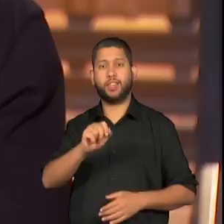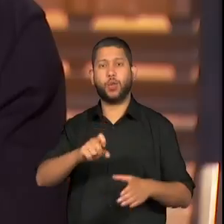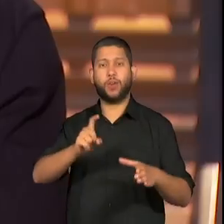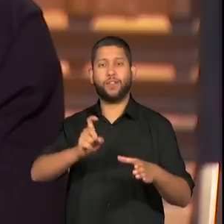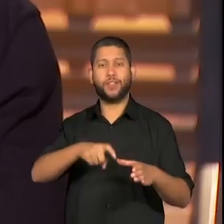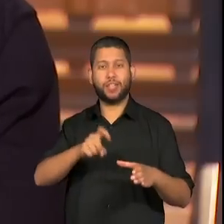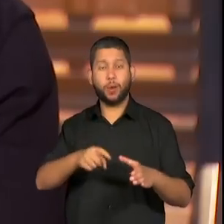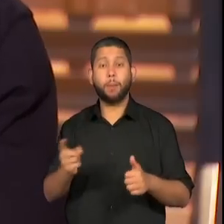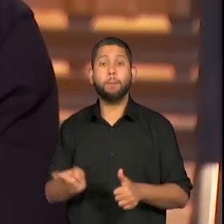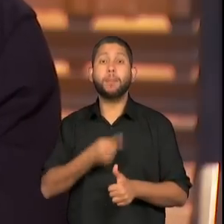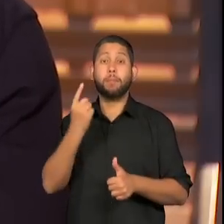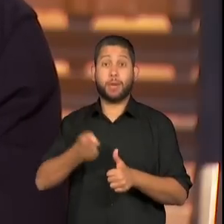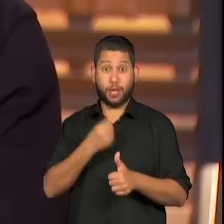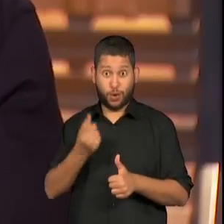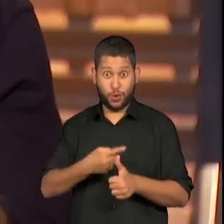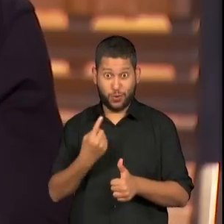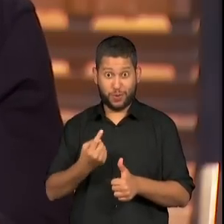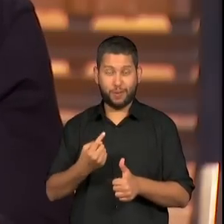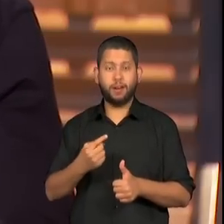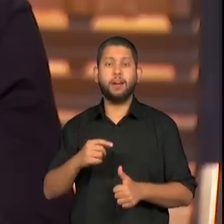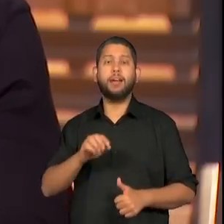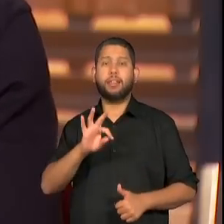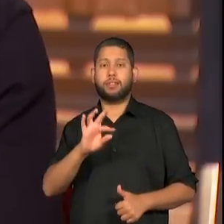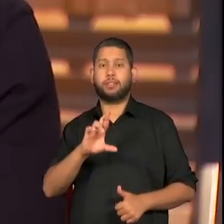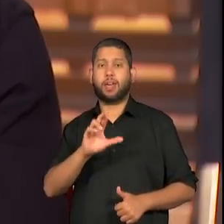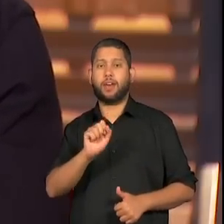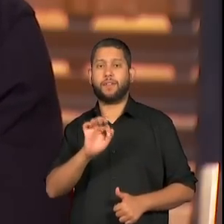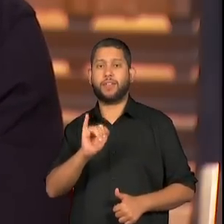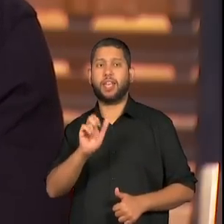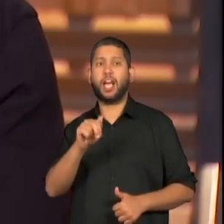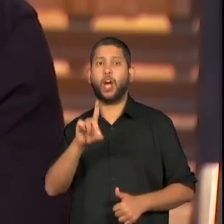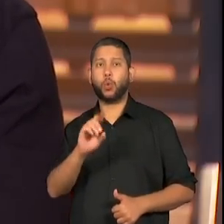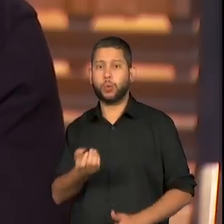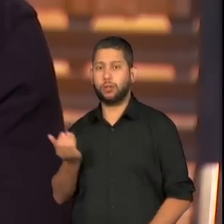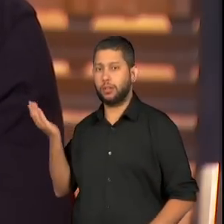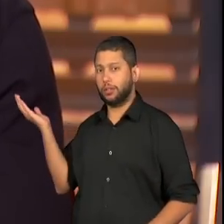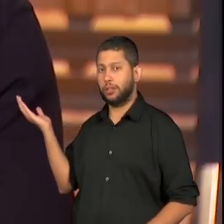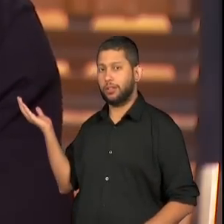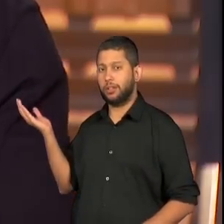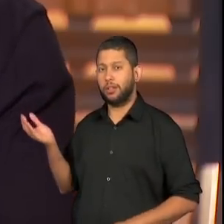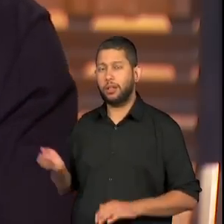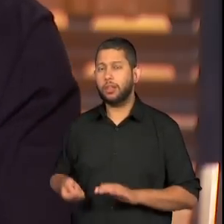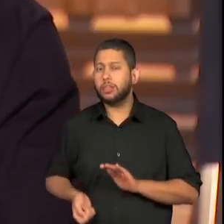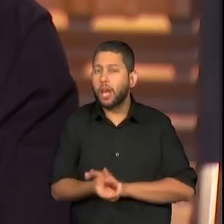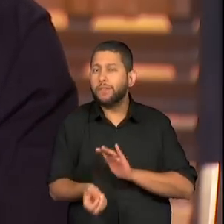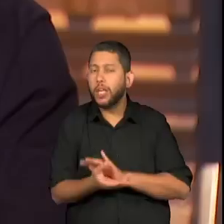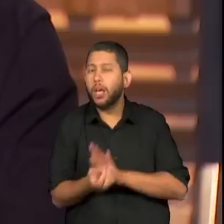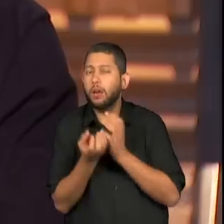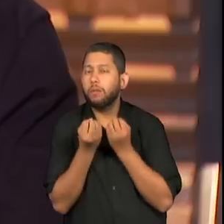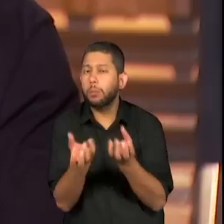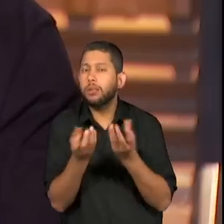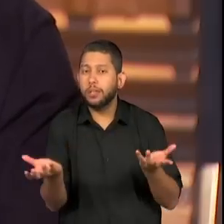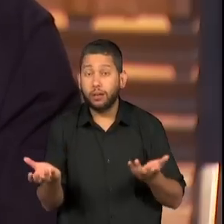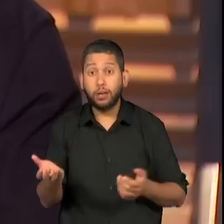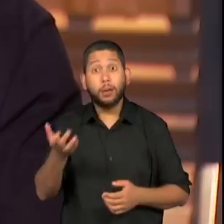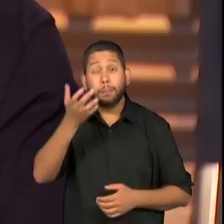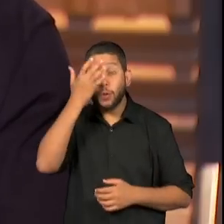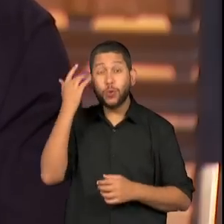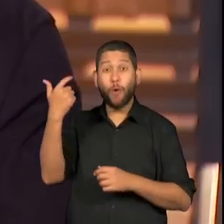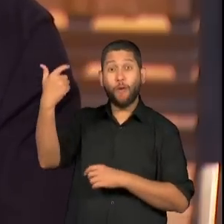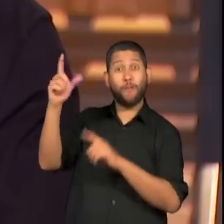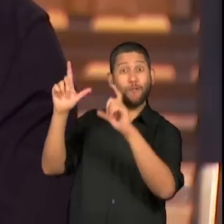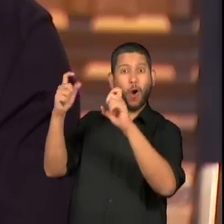primeiro álbum, né, o Traficando Informação, em formato de vinil. E muitas pessoas começaram a postar as